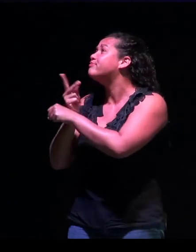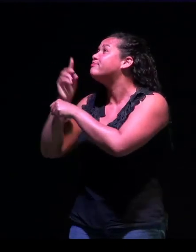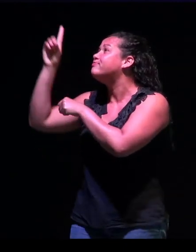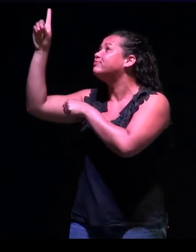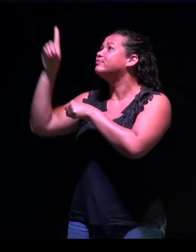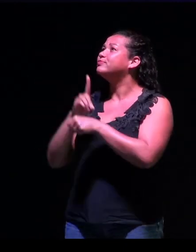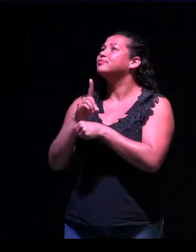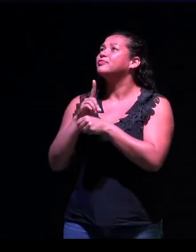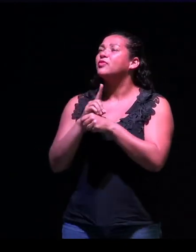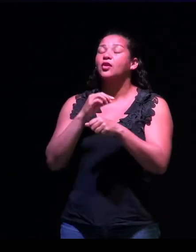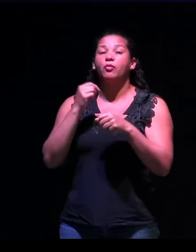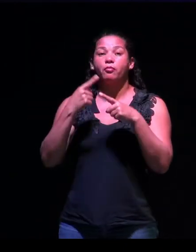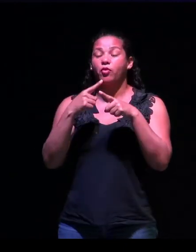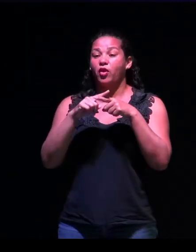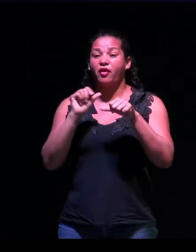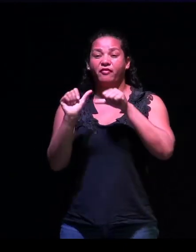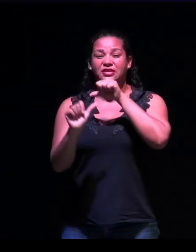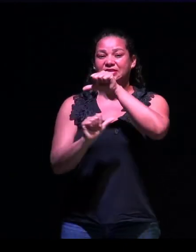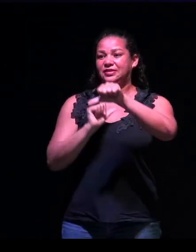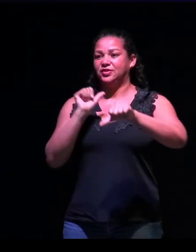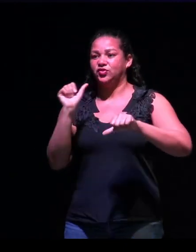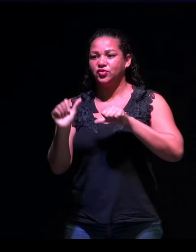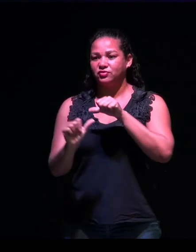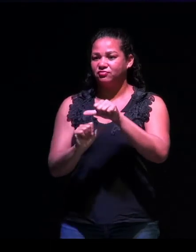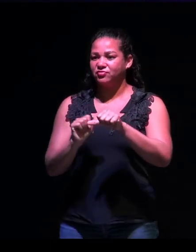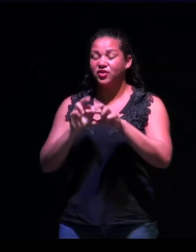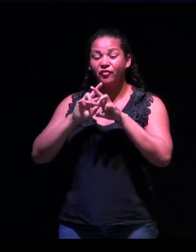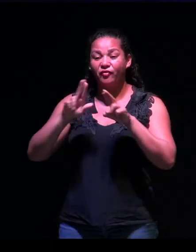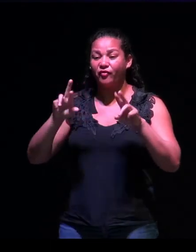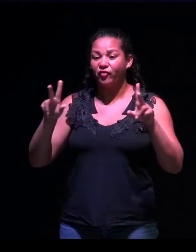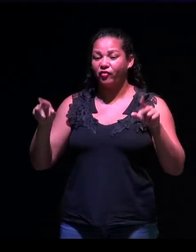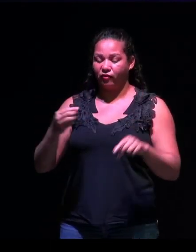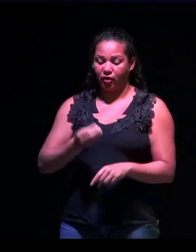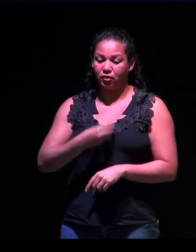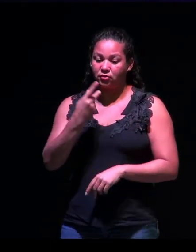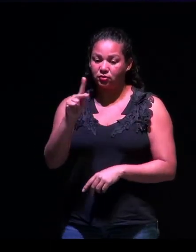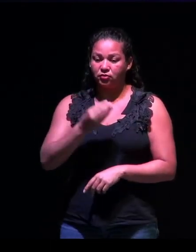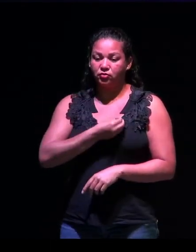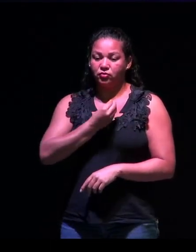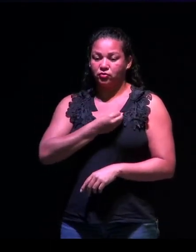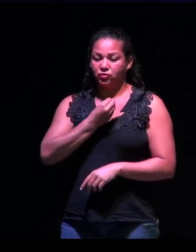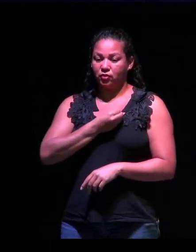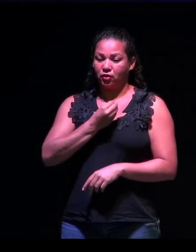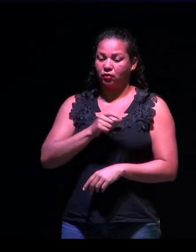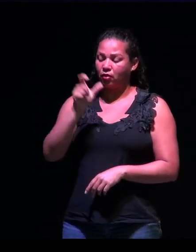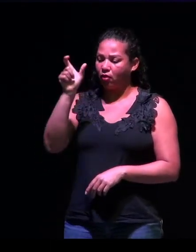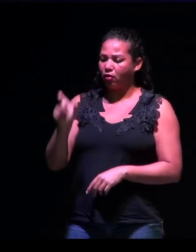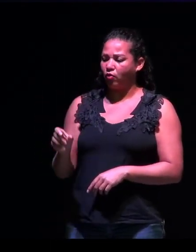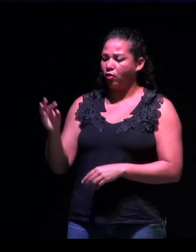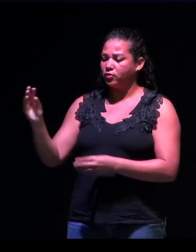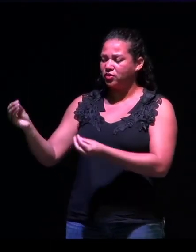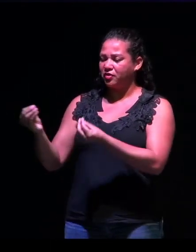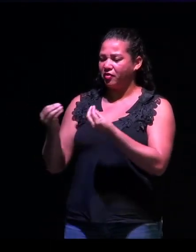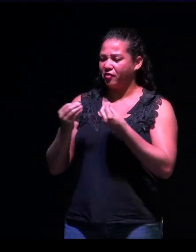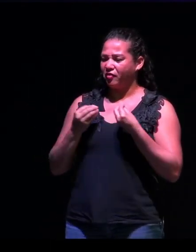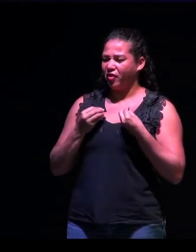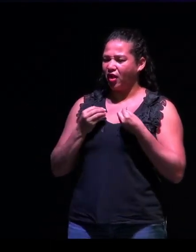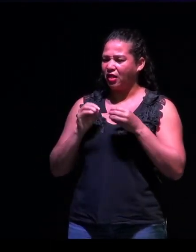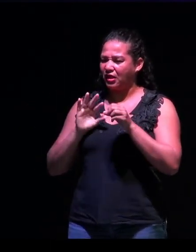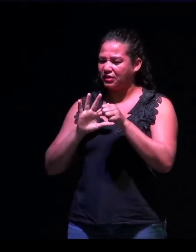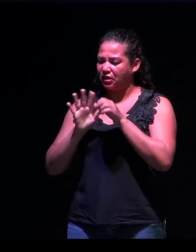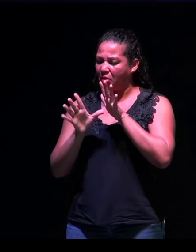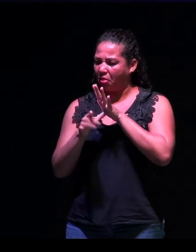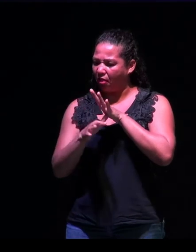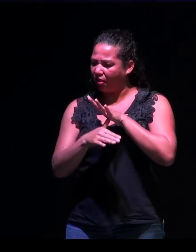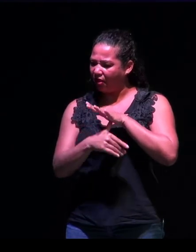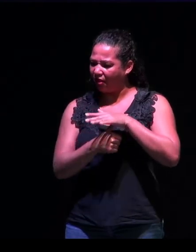diferença na hora que você for comprar algo e pagar. Se o cara te oferecer não ter nota para sonegar imposto,